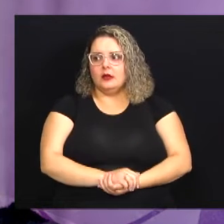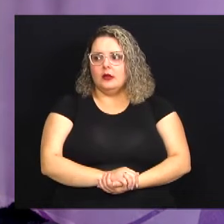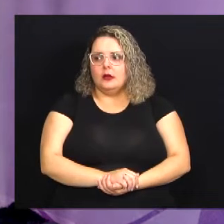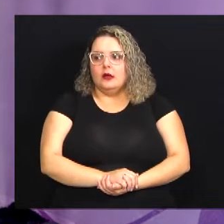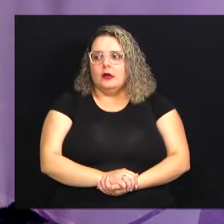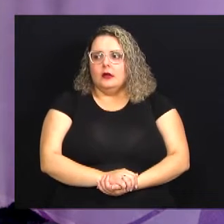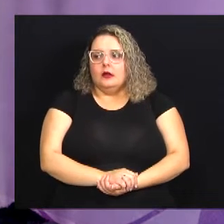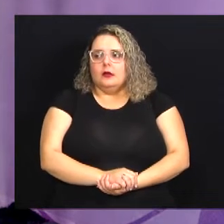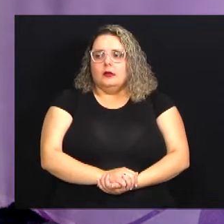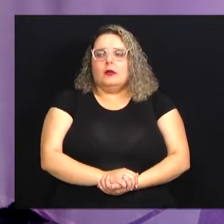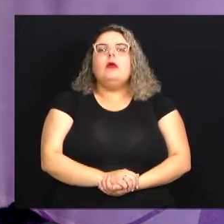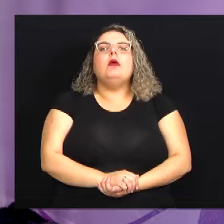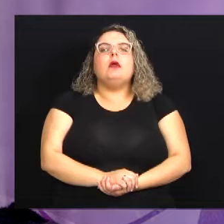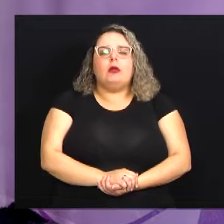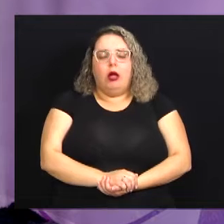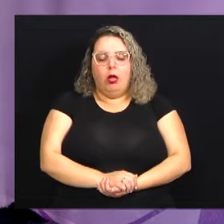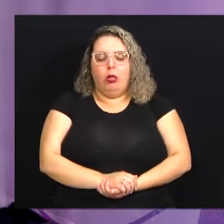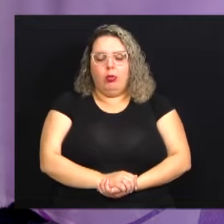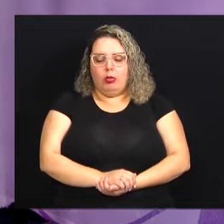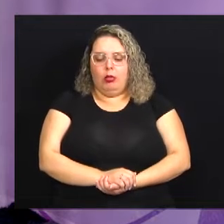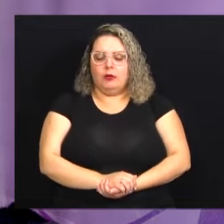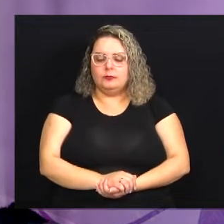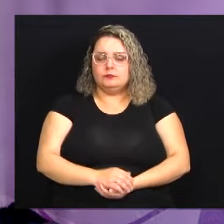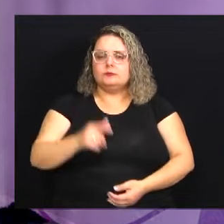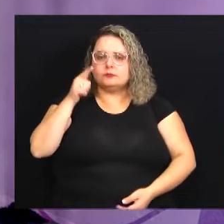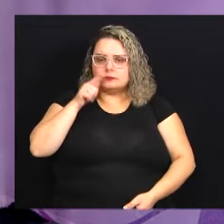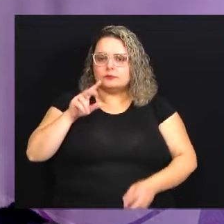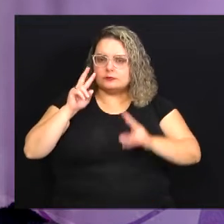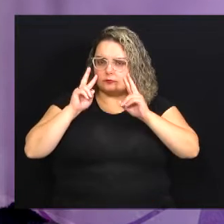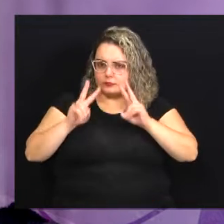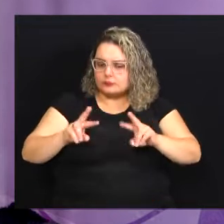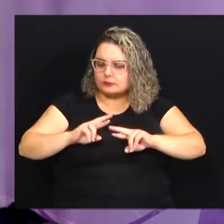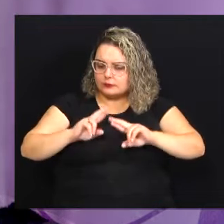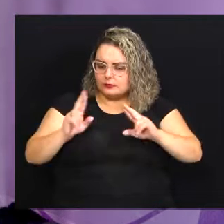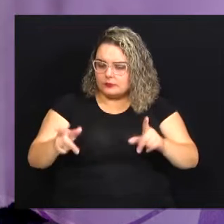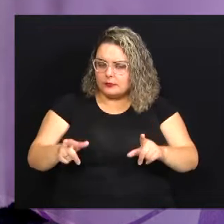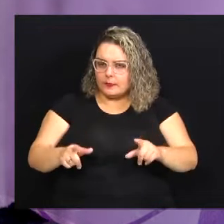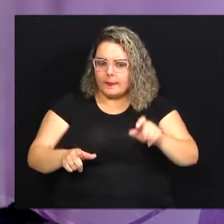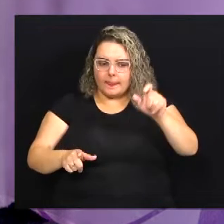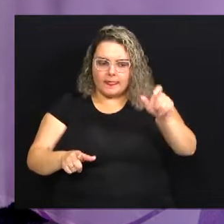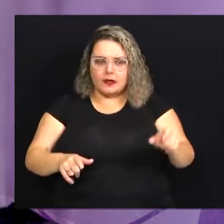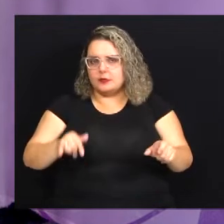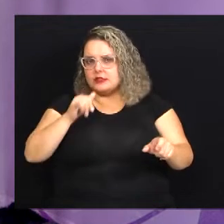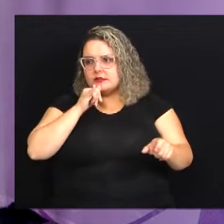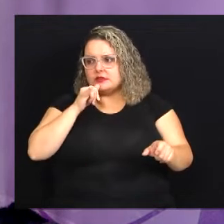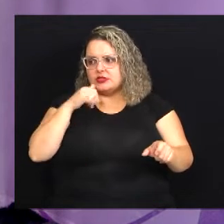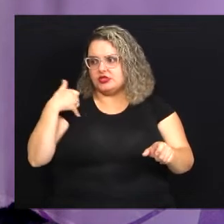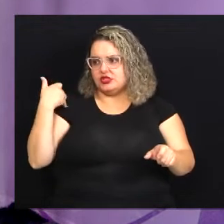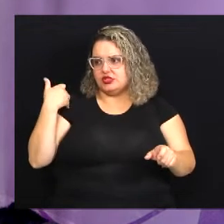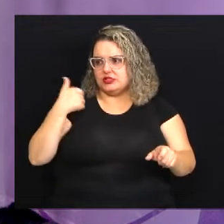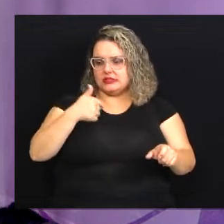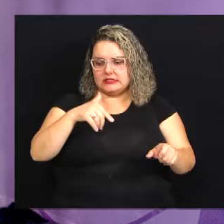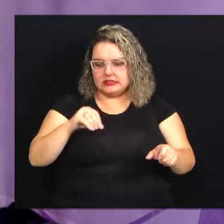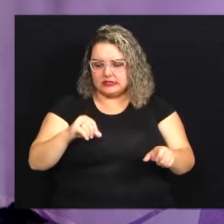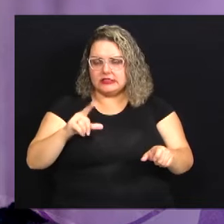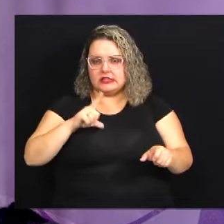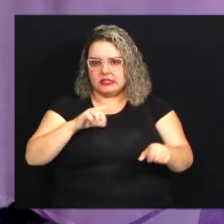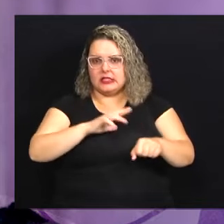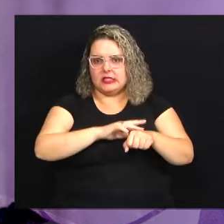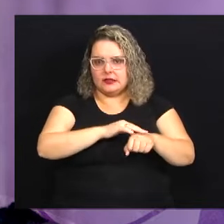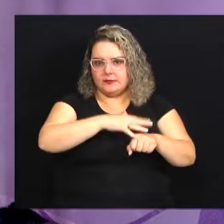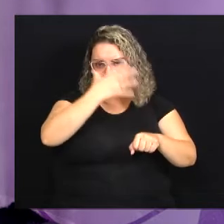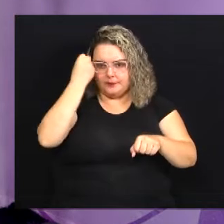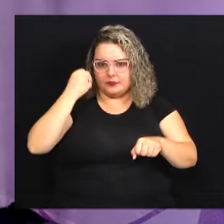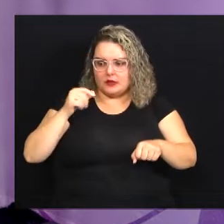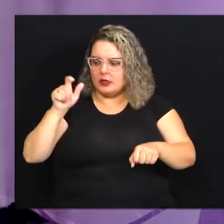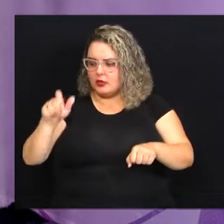ajudado, consegue identificar, consegue ver diferença numa pessoa, um exemplo de 70 anos que tem Alzheimer e uma que não